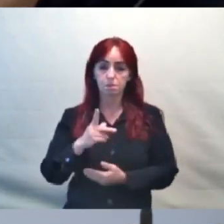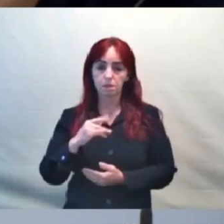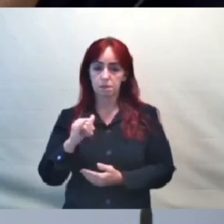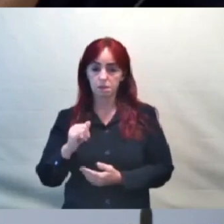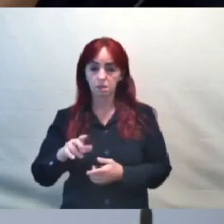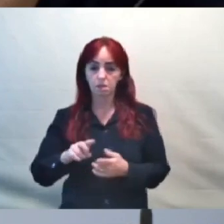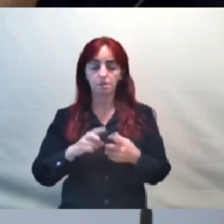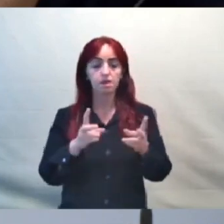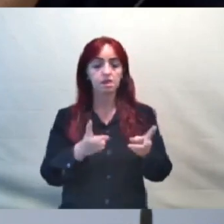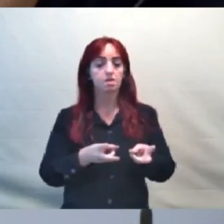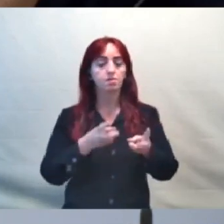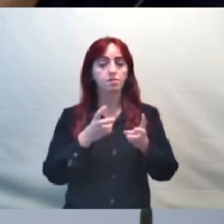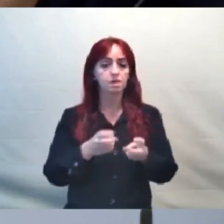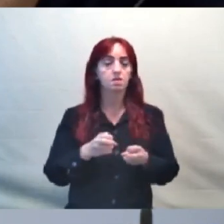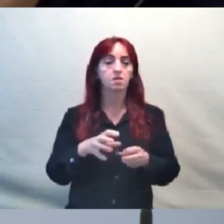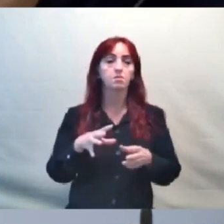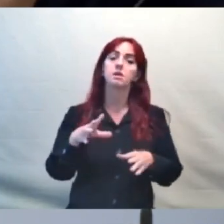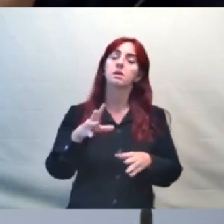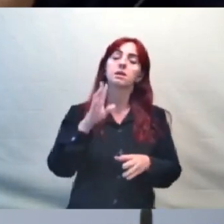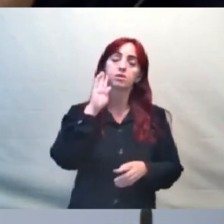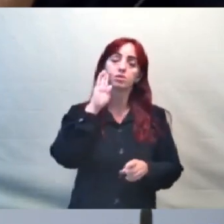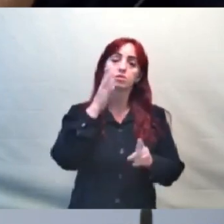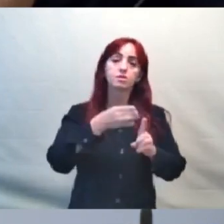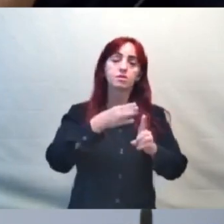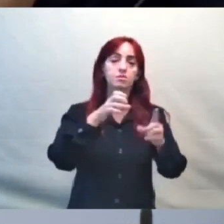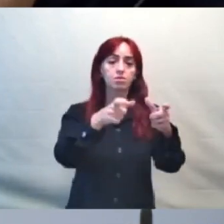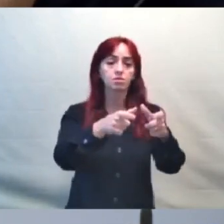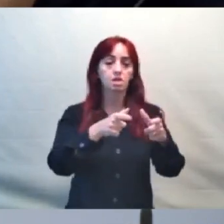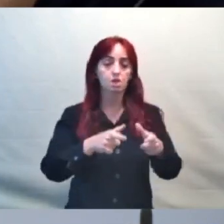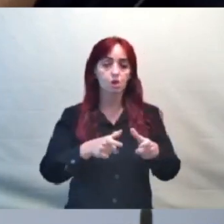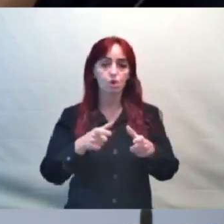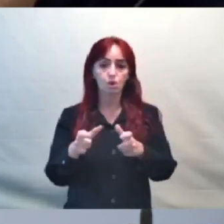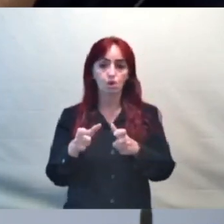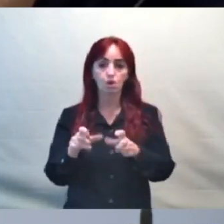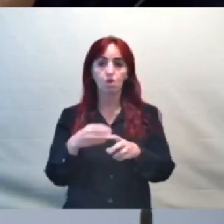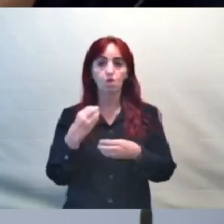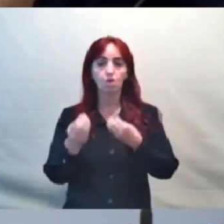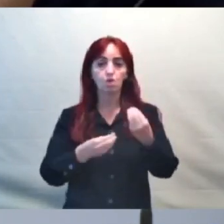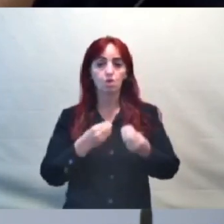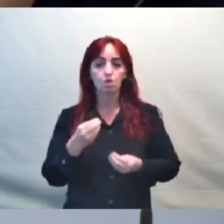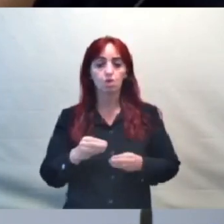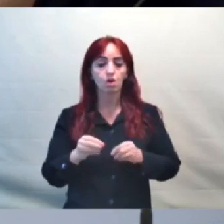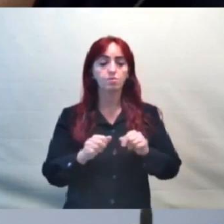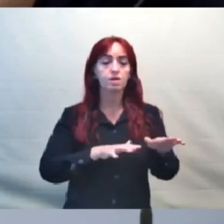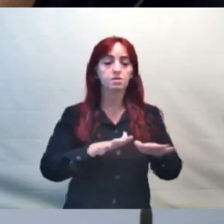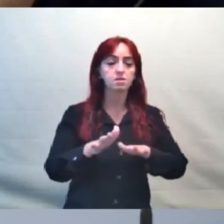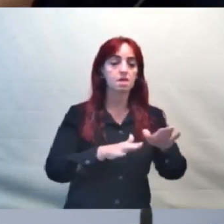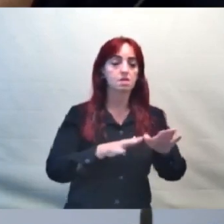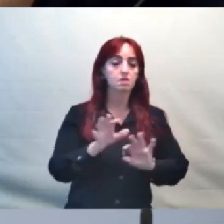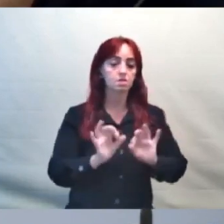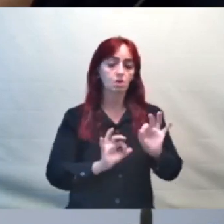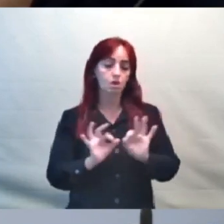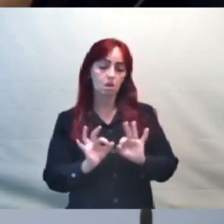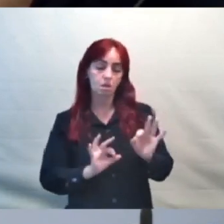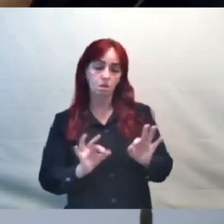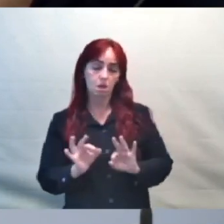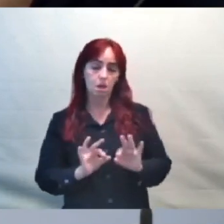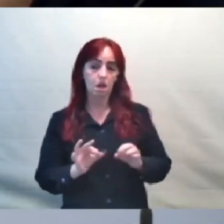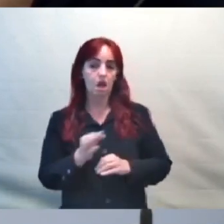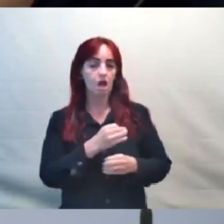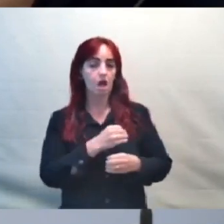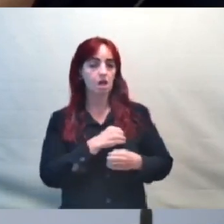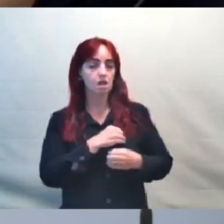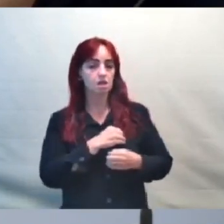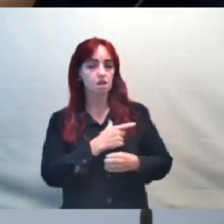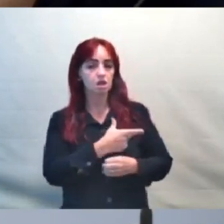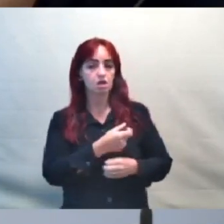relação ao tema, como que essas ações estão sendo organizadas, vindo de 2023 e entrando em